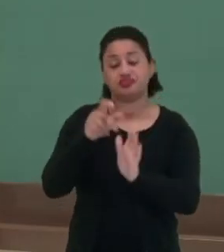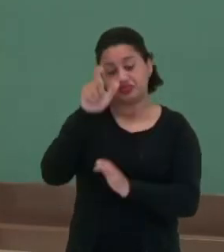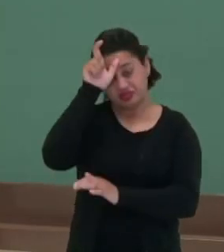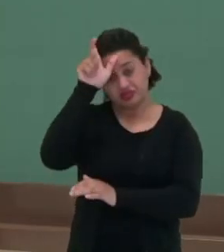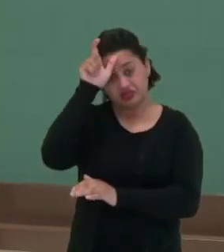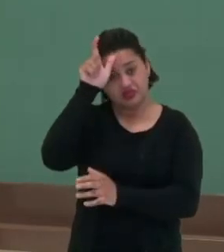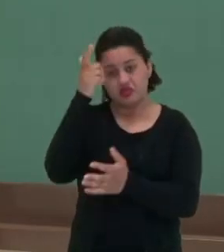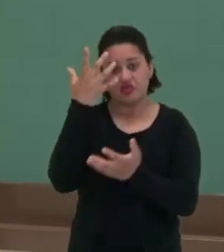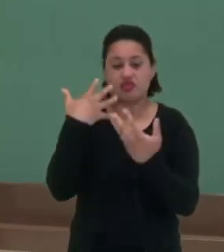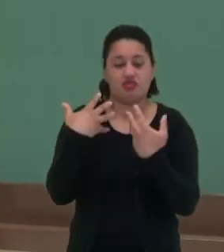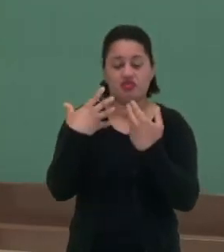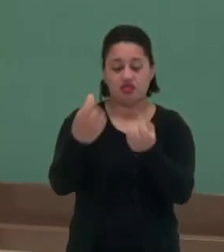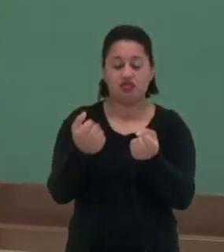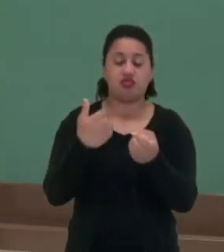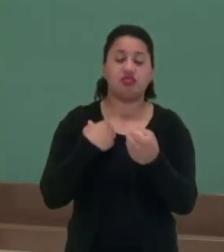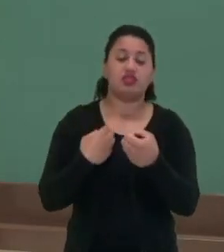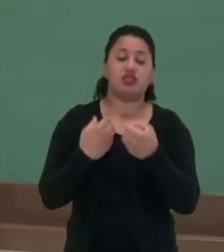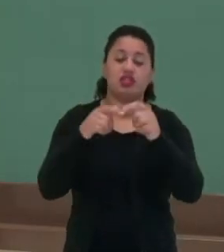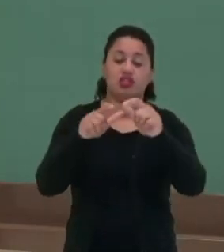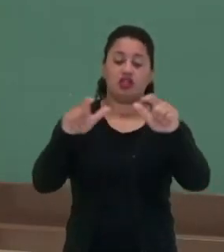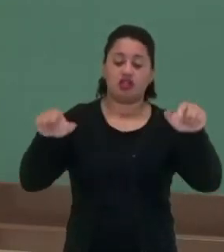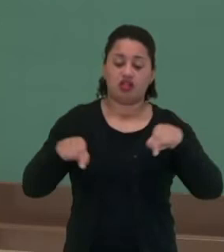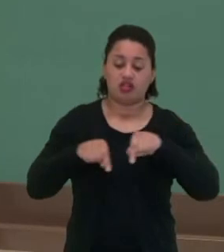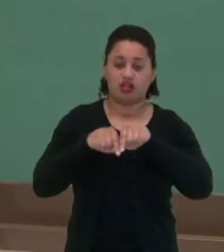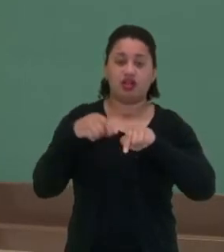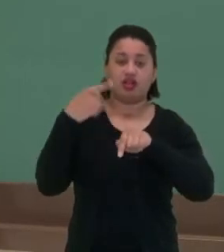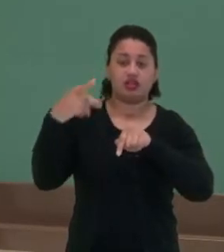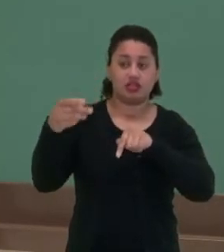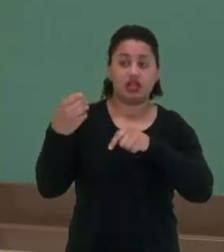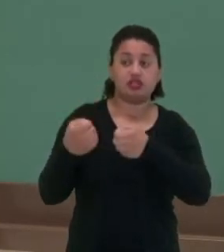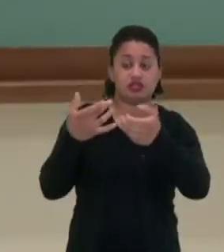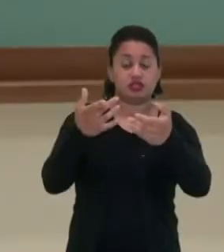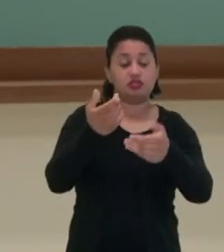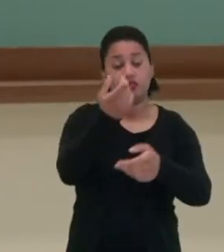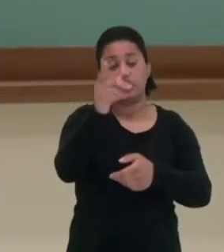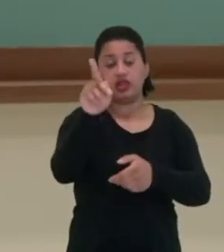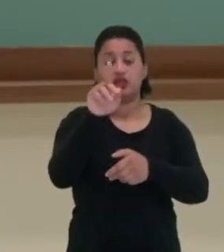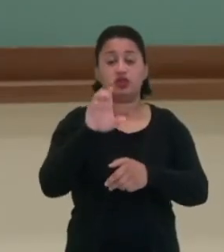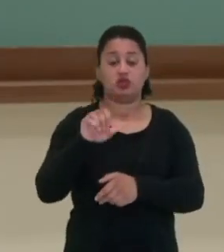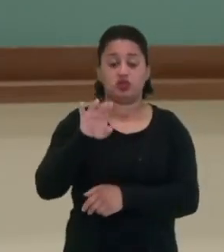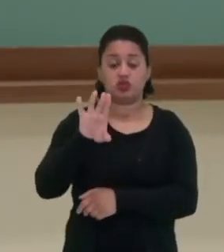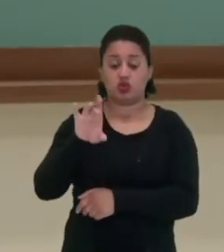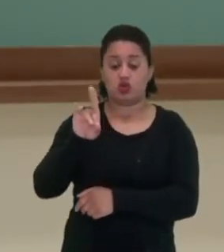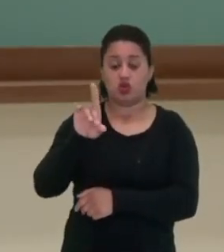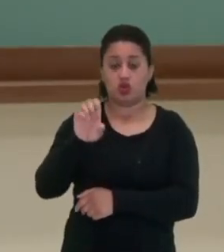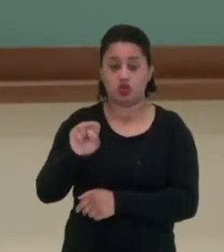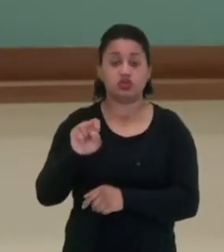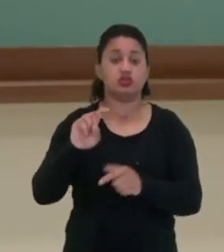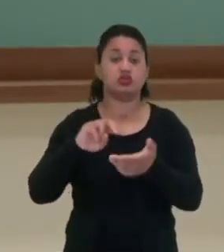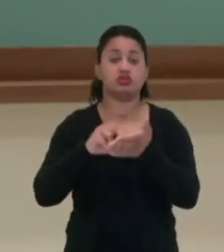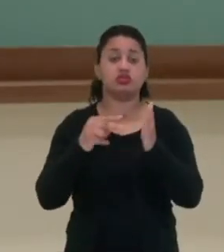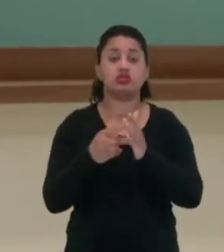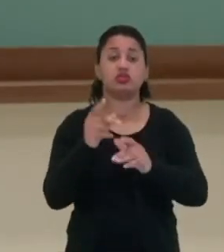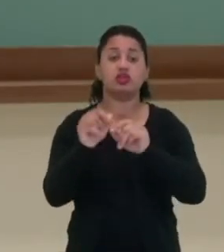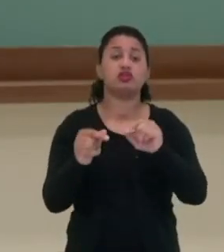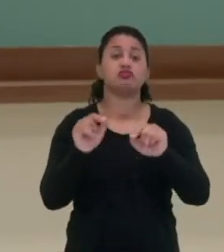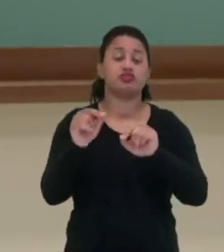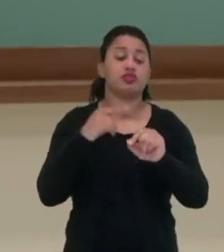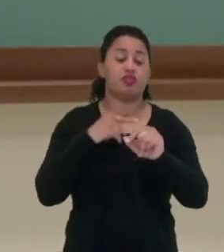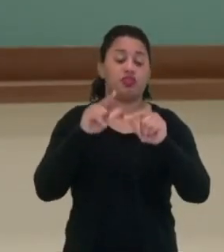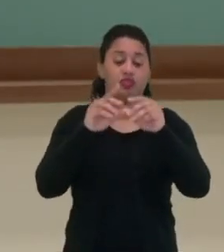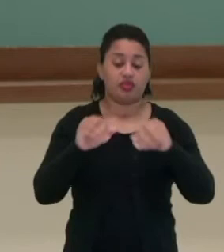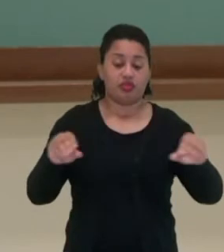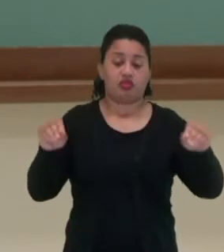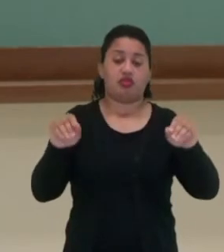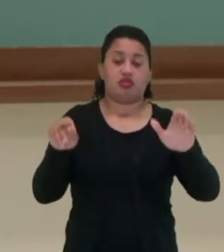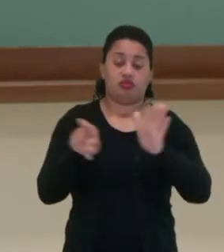uma porção do seu território para os curdos, pois a concessão de territórios, ela muitas vezes implica na redução